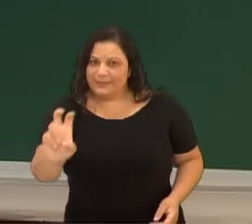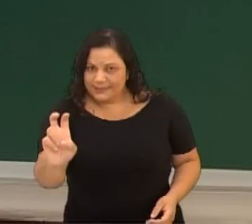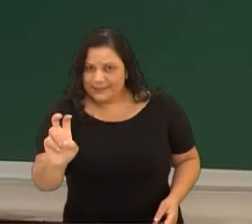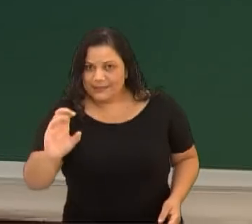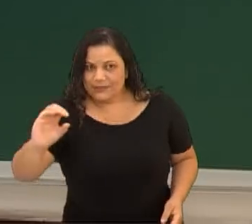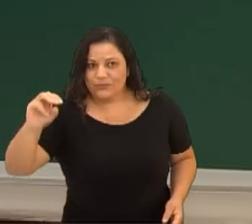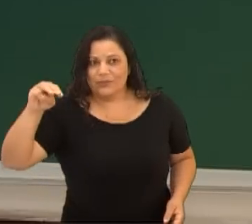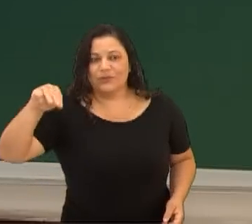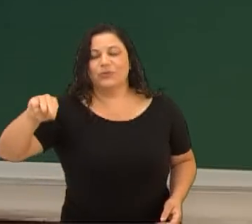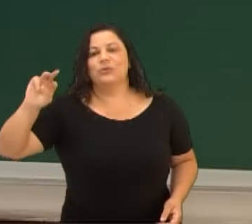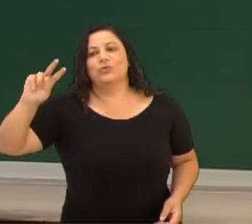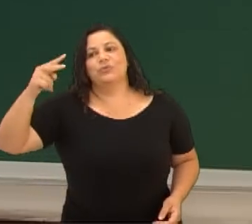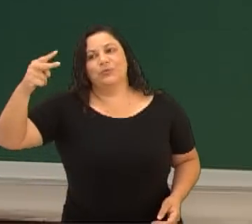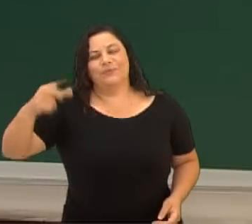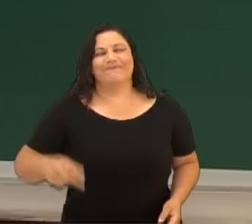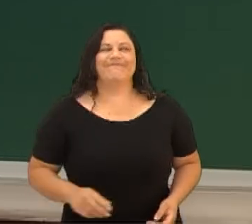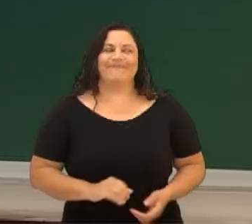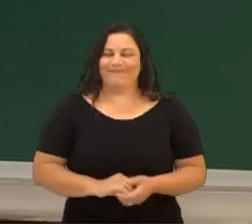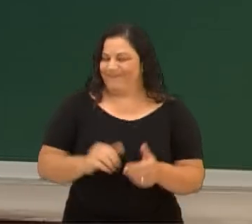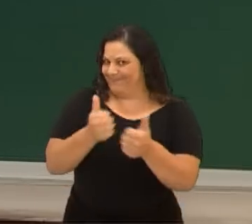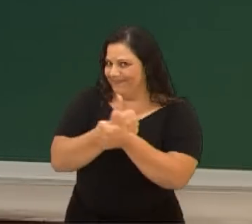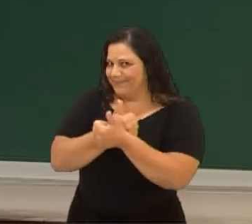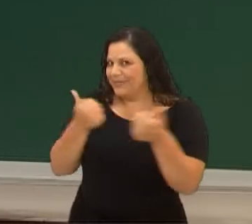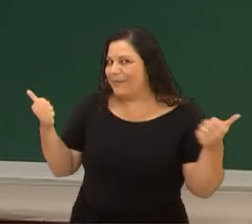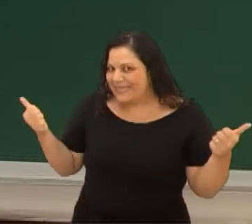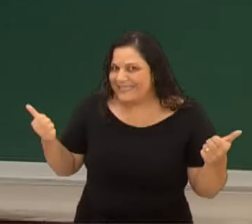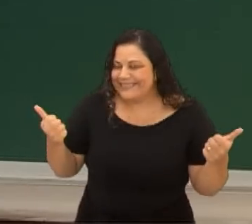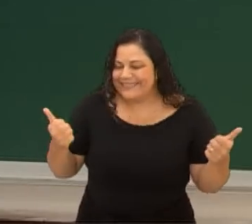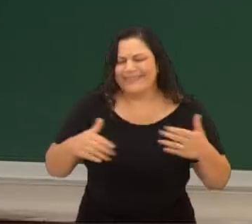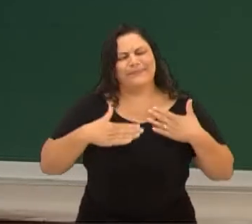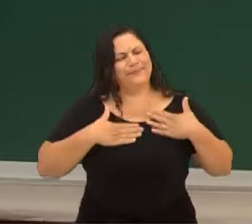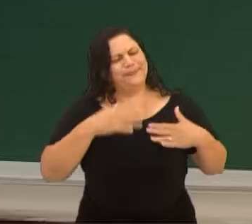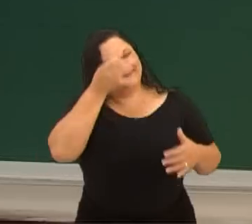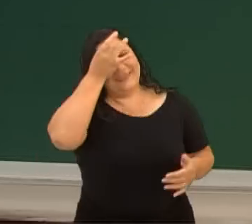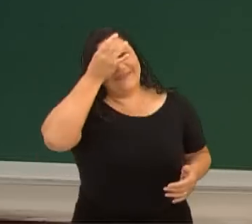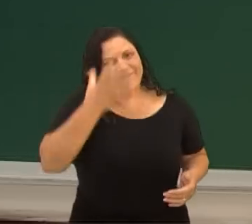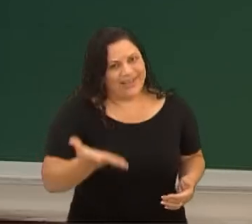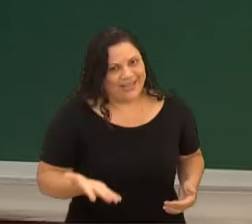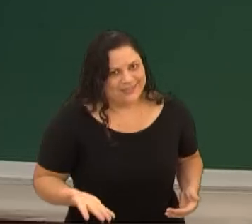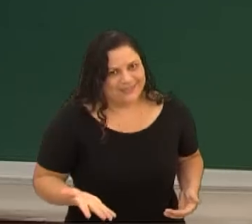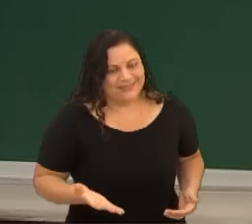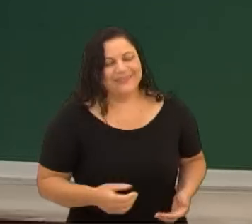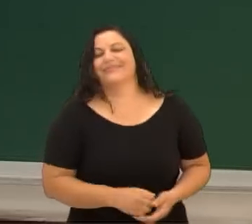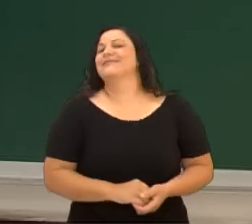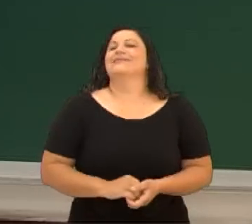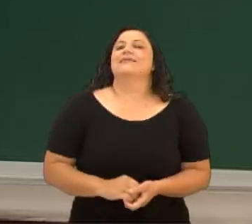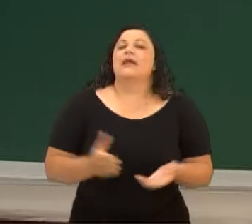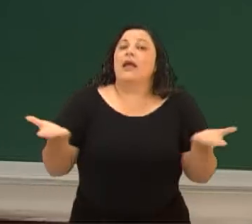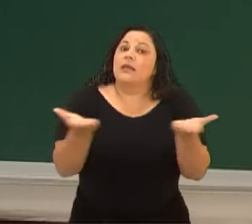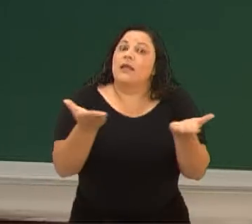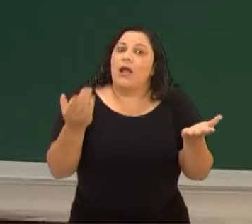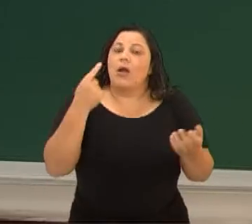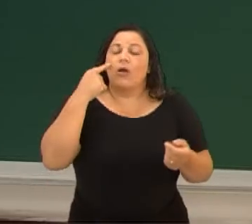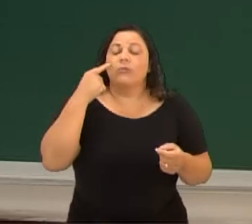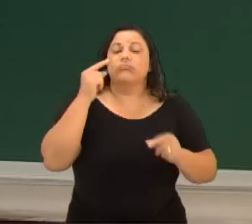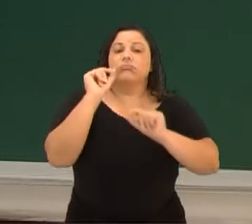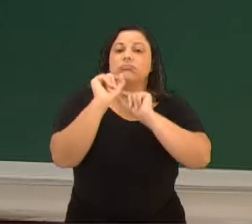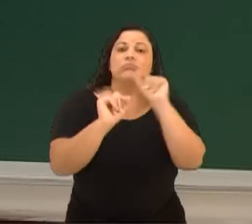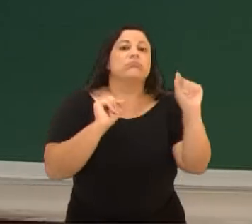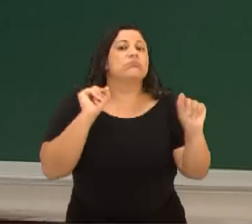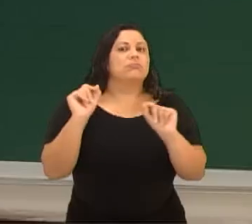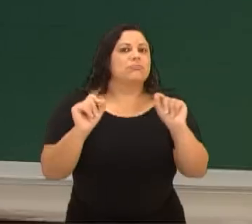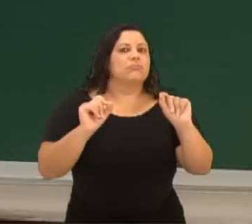0,78125 centímetros quadrados. Belezinha? Tranquilo, né? Então, agora vamos para